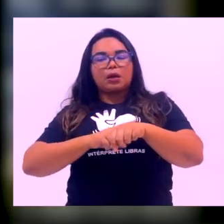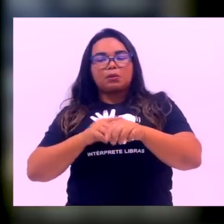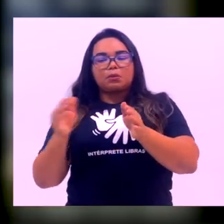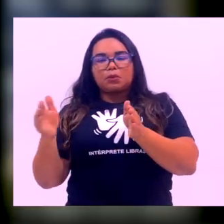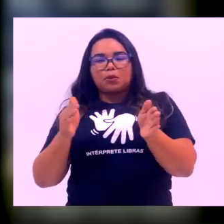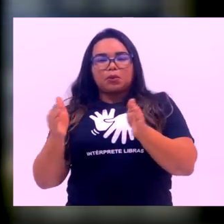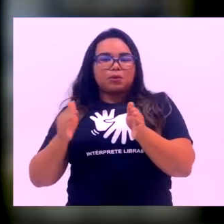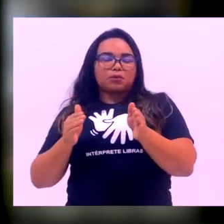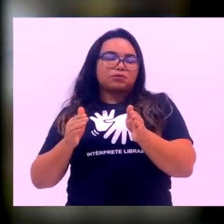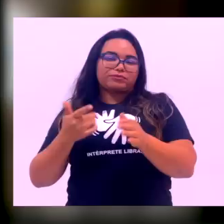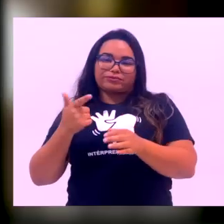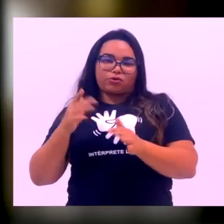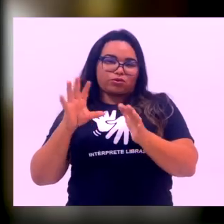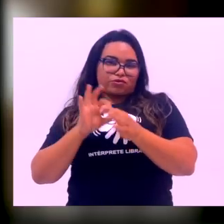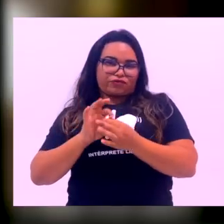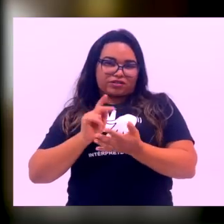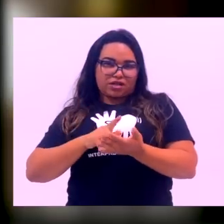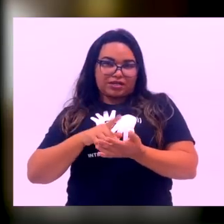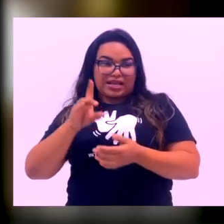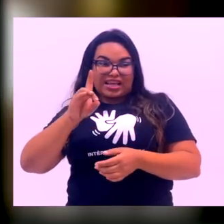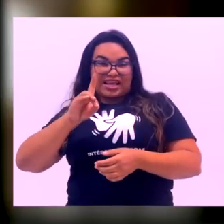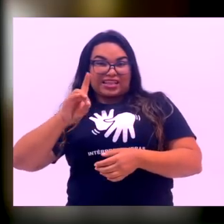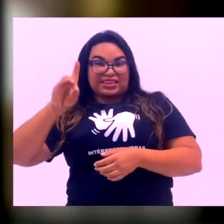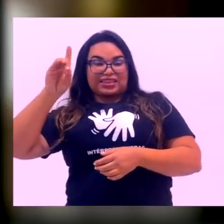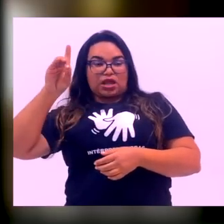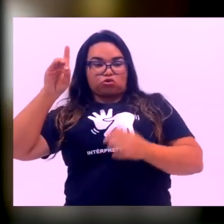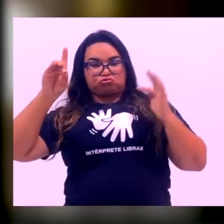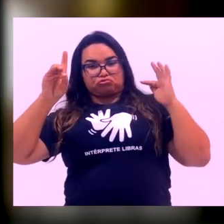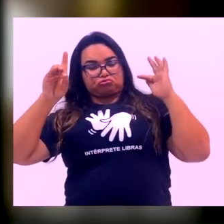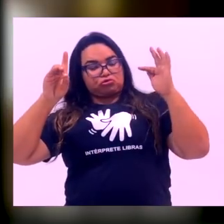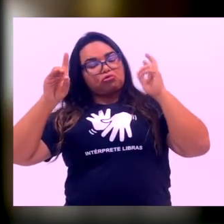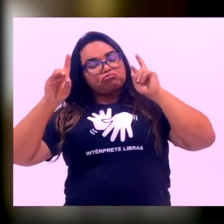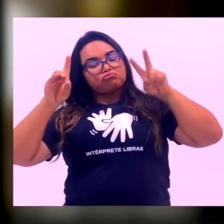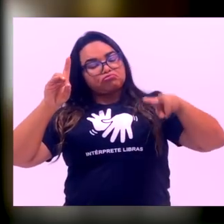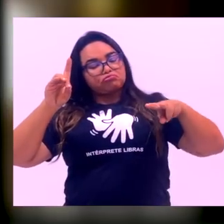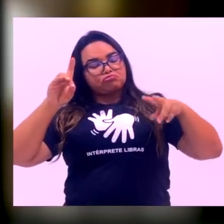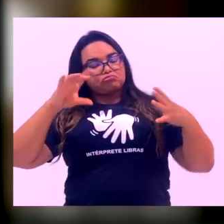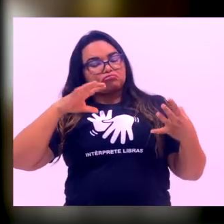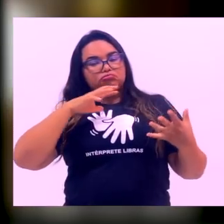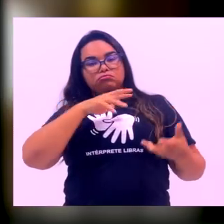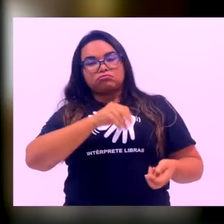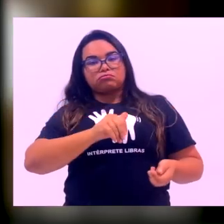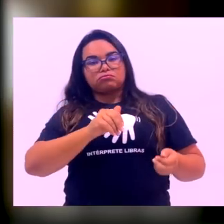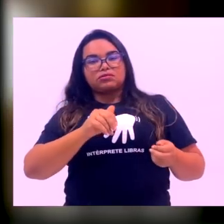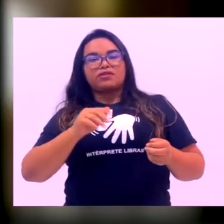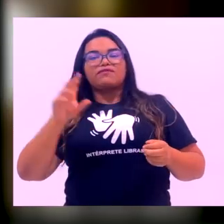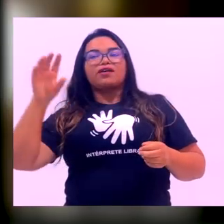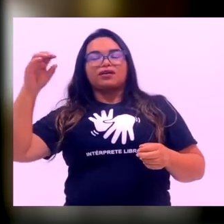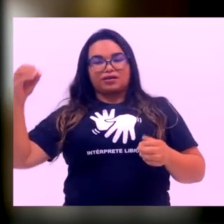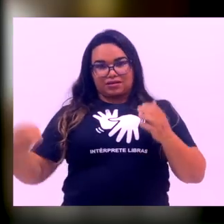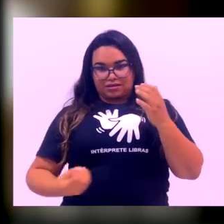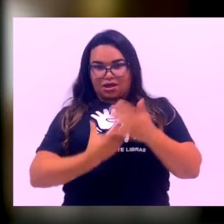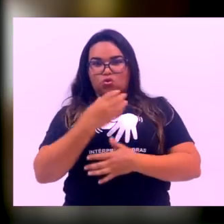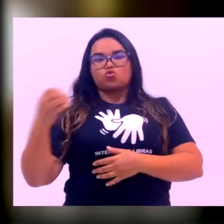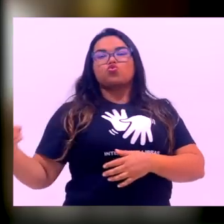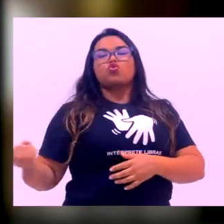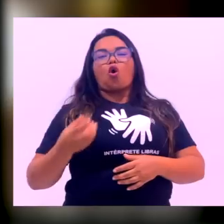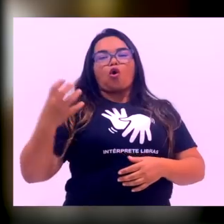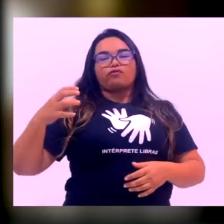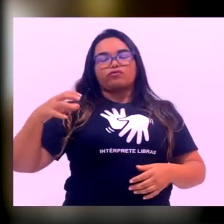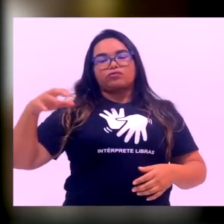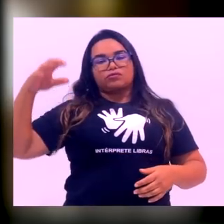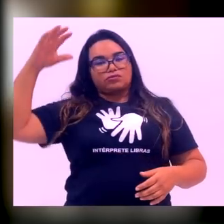temivelmente curtos. O Rei dos céus estabelecerá um reino que nunca será